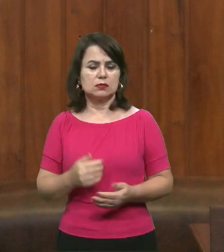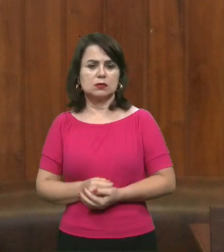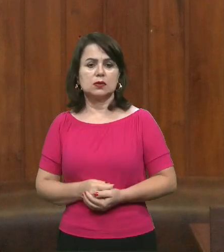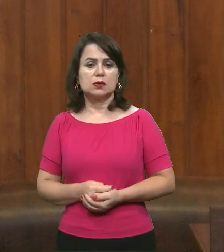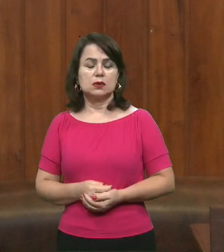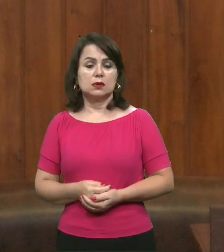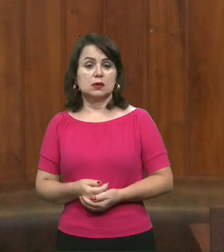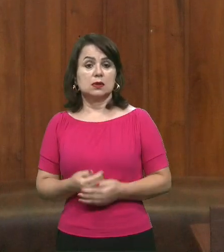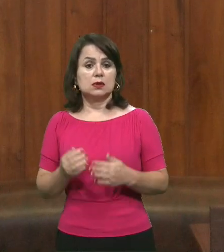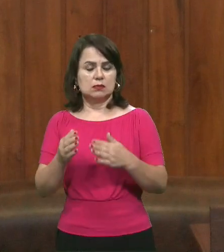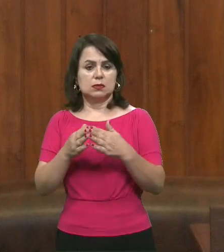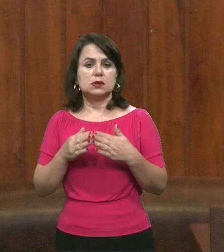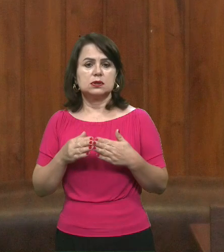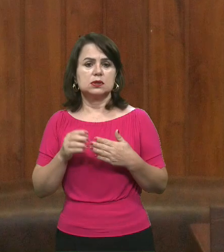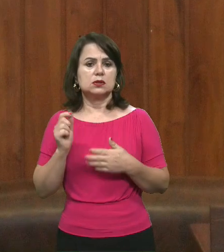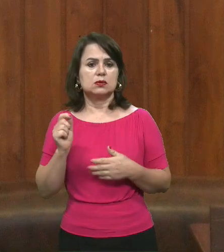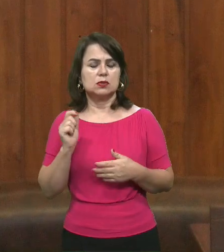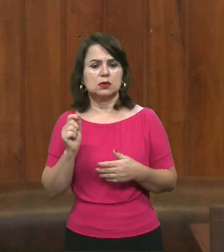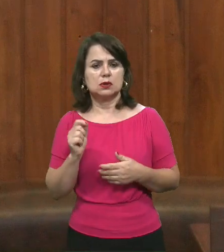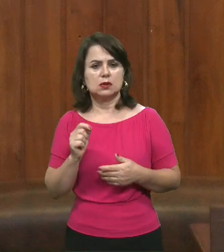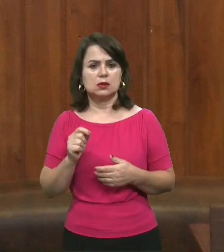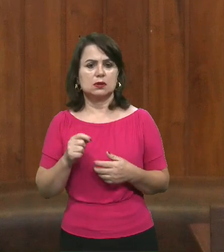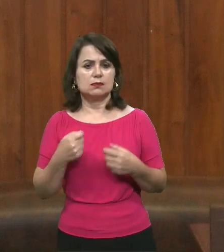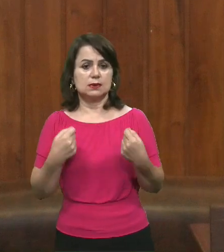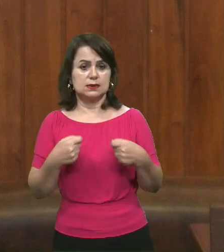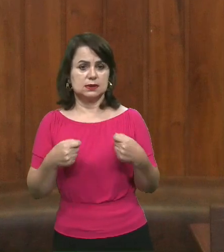que ele honrasse as palavras